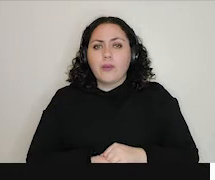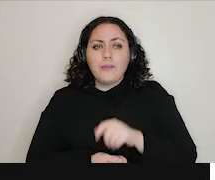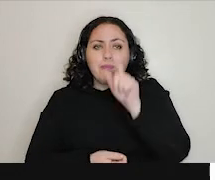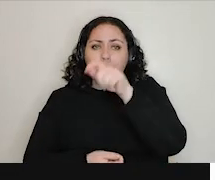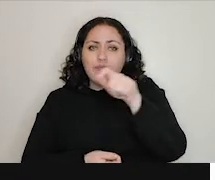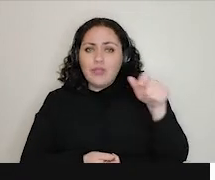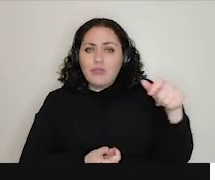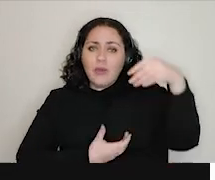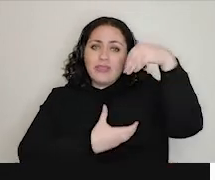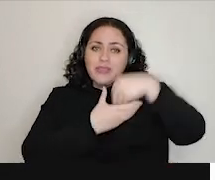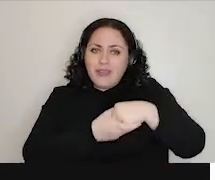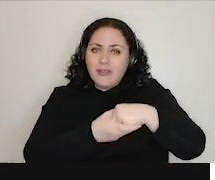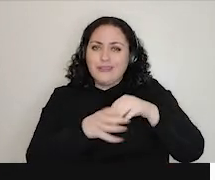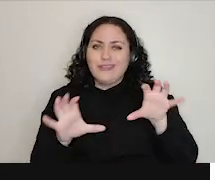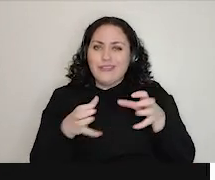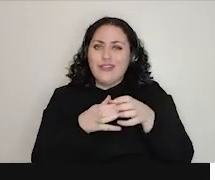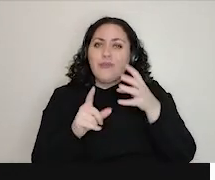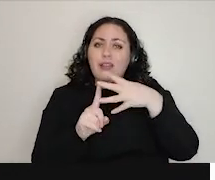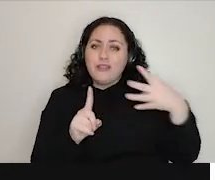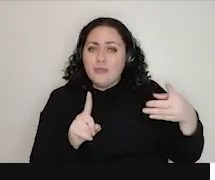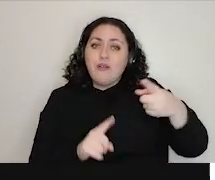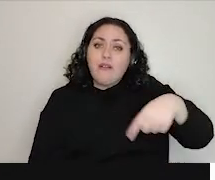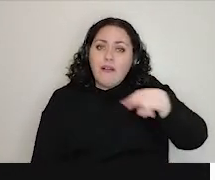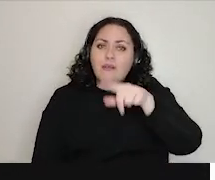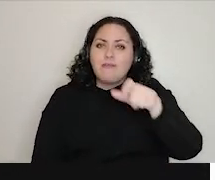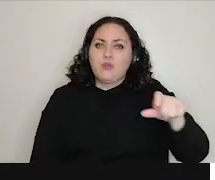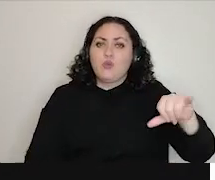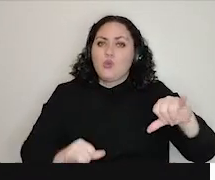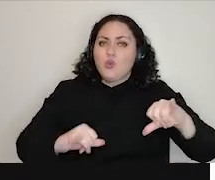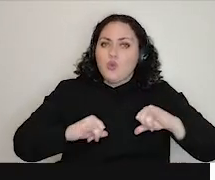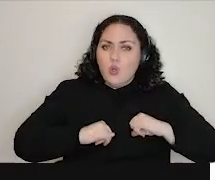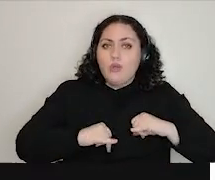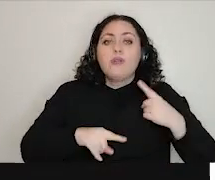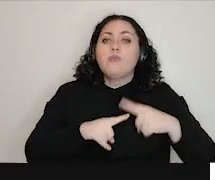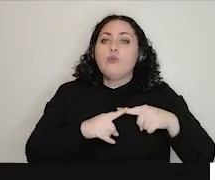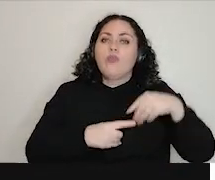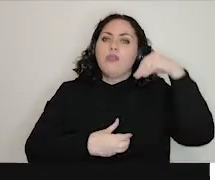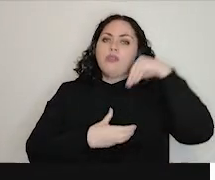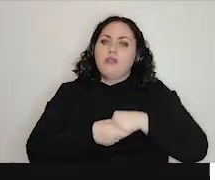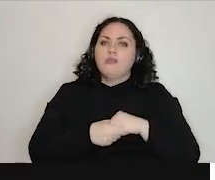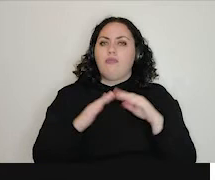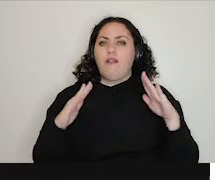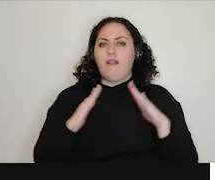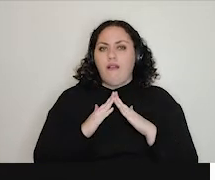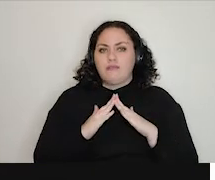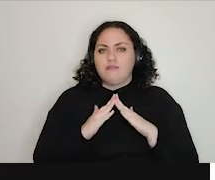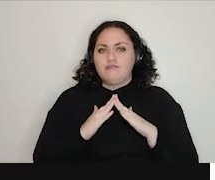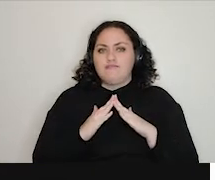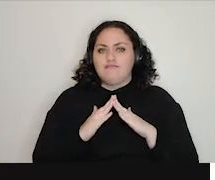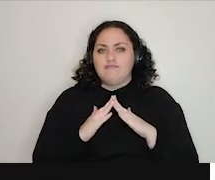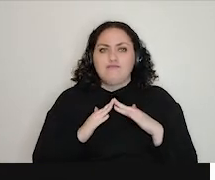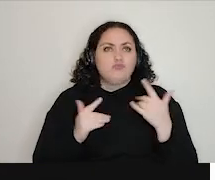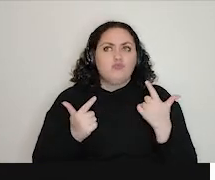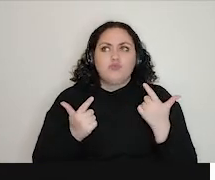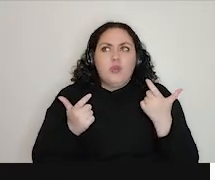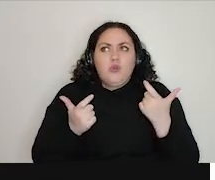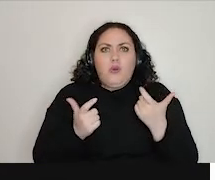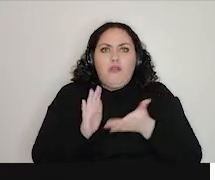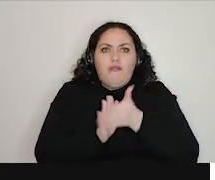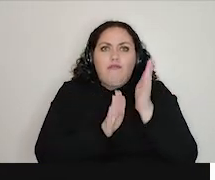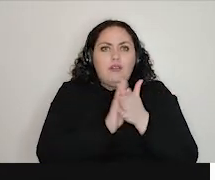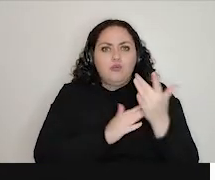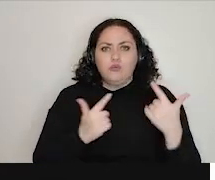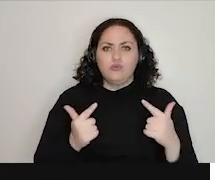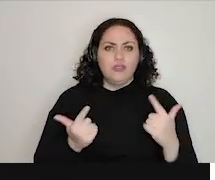quanto pessoas do grupo LGBTQIA+, estão em sofrimento por estarem dentro de casa e não terem para onde ir.